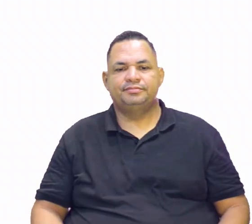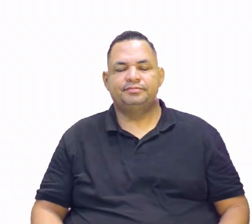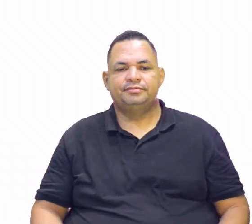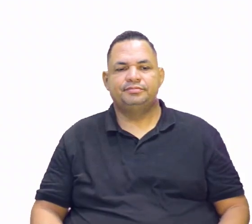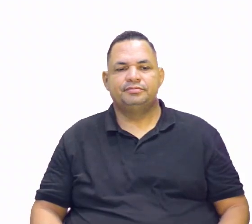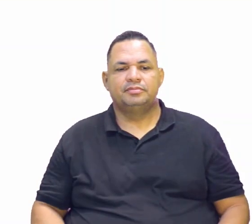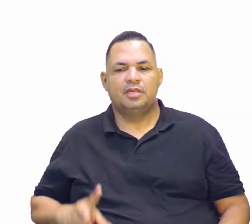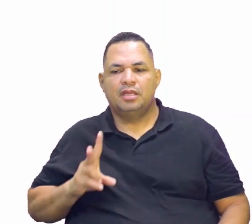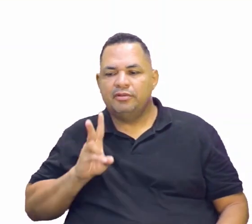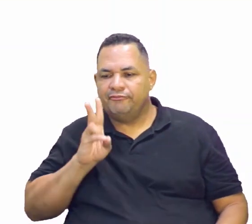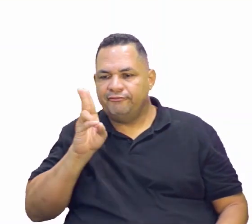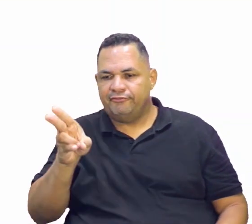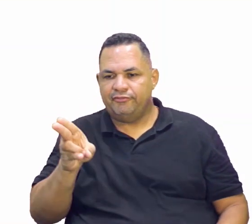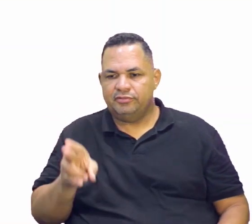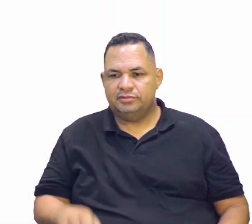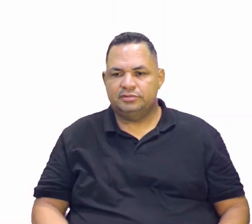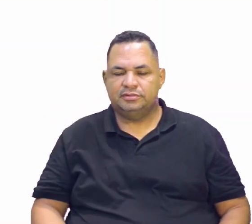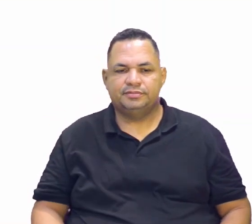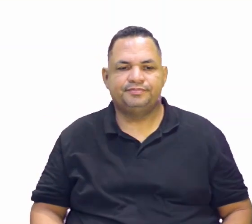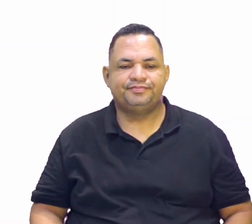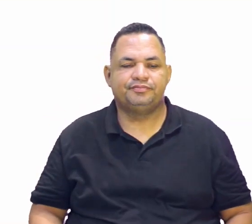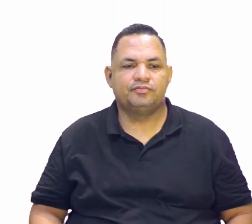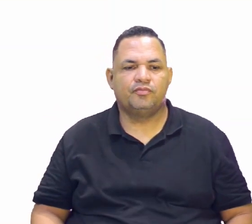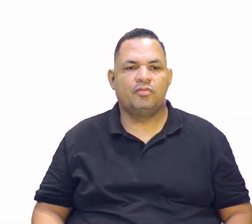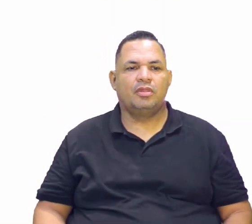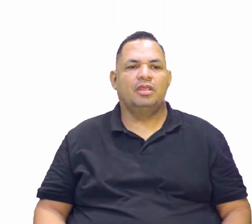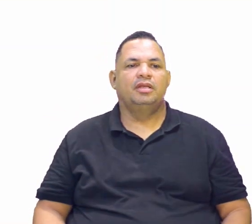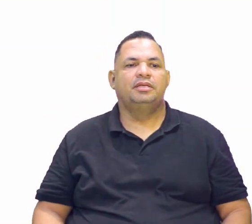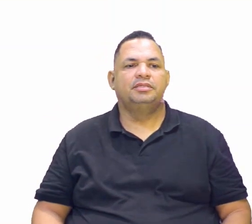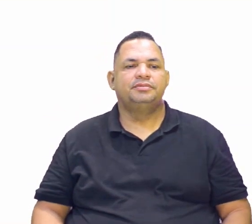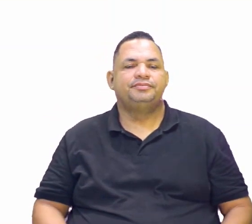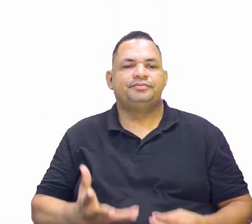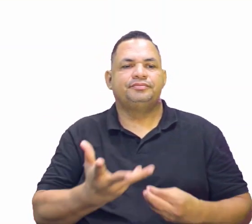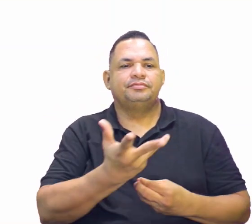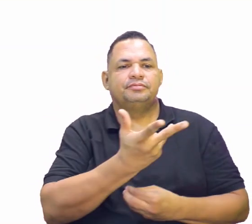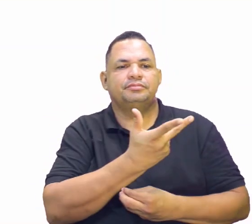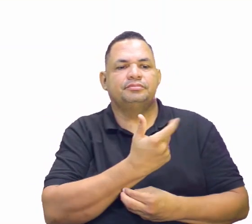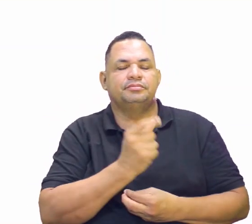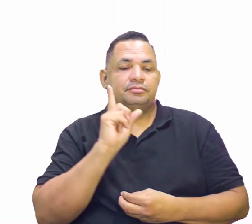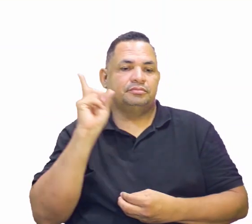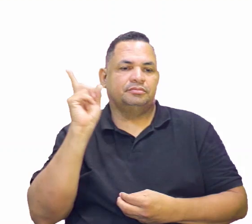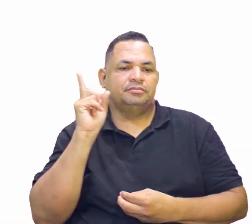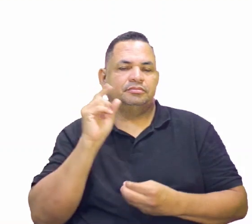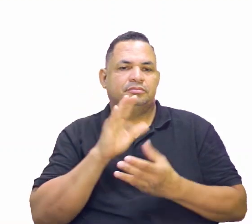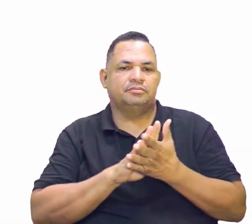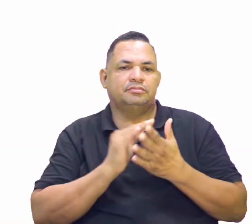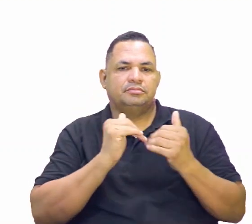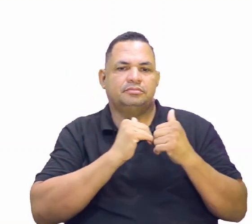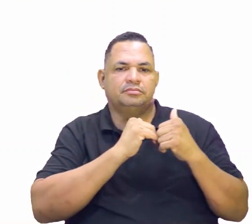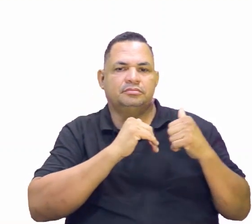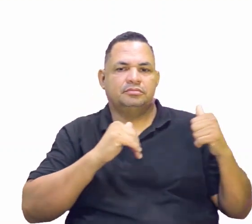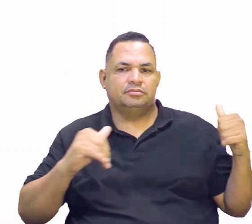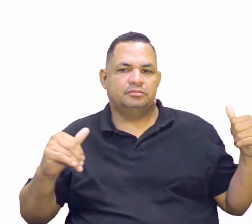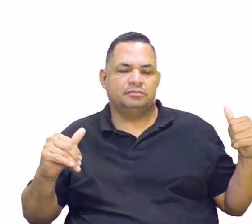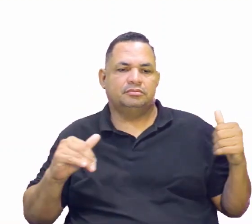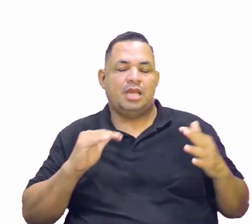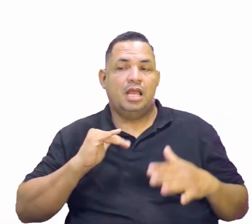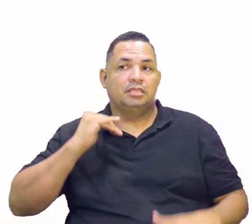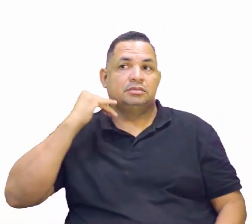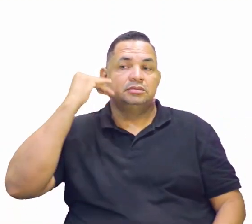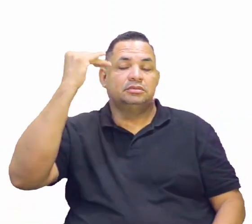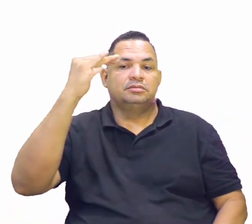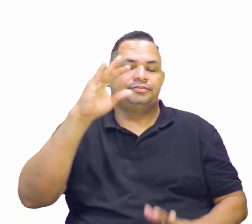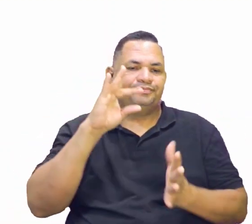A arte surrealista rompe com a busca pelo sentido nas representações. É o